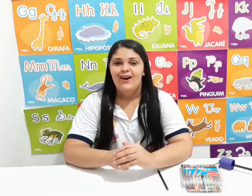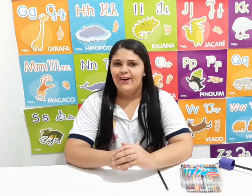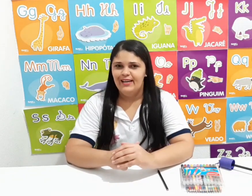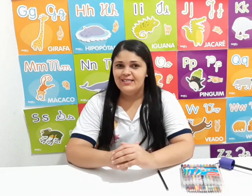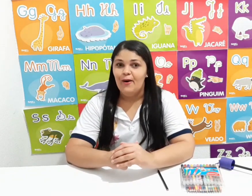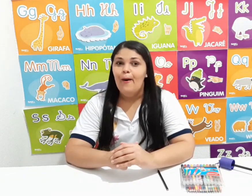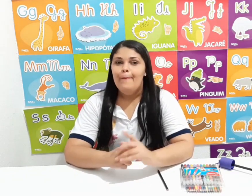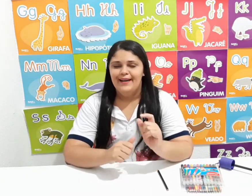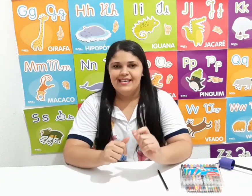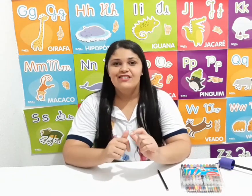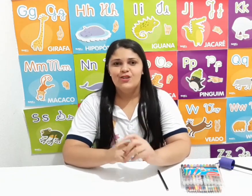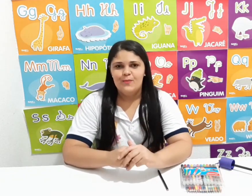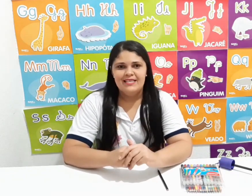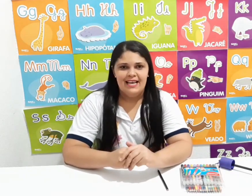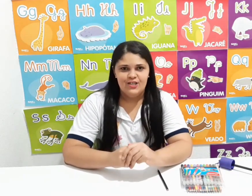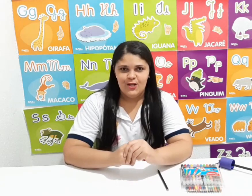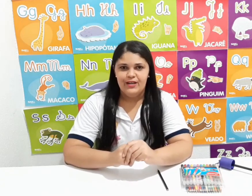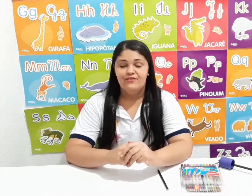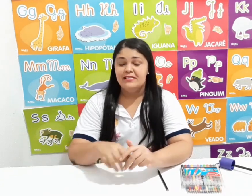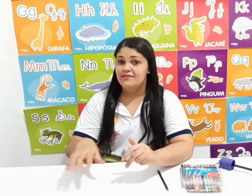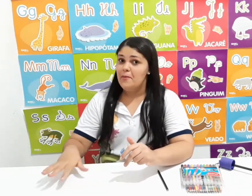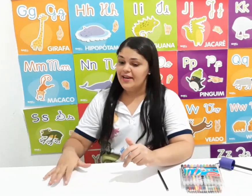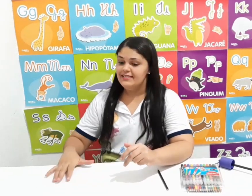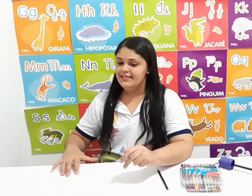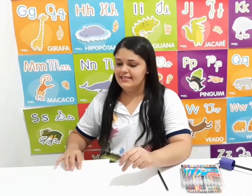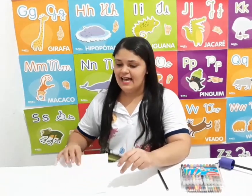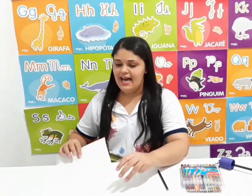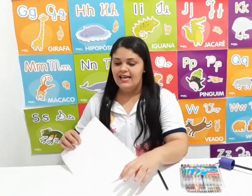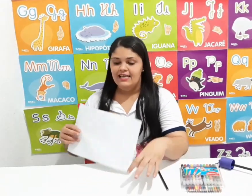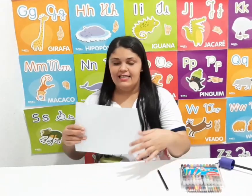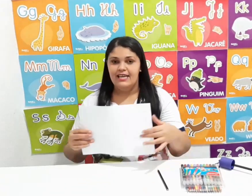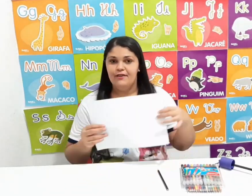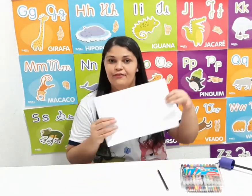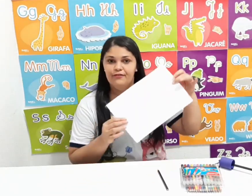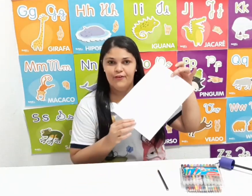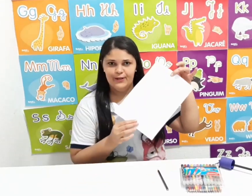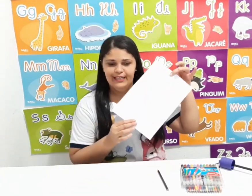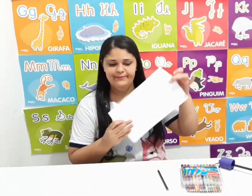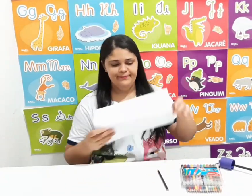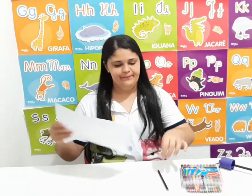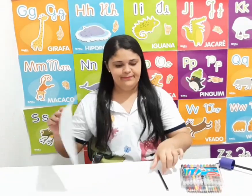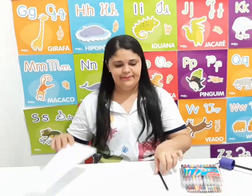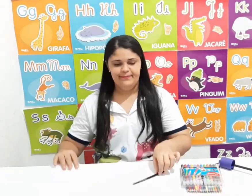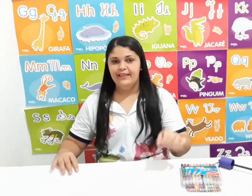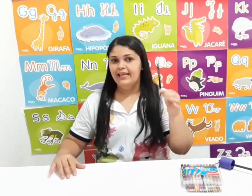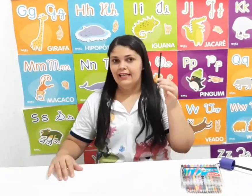vocês. Olha só, mas antes de começar a história, vocês vão precisar de folha,